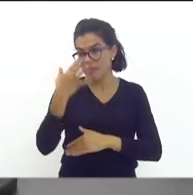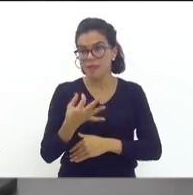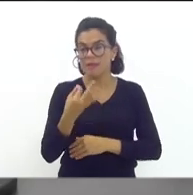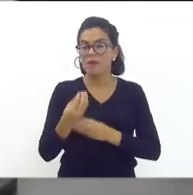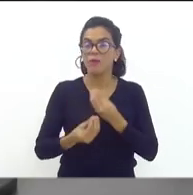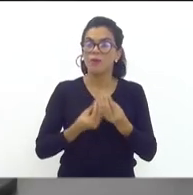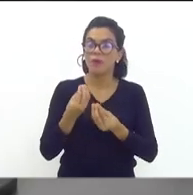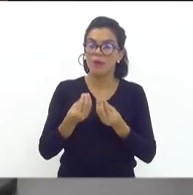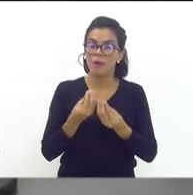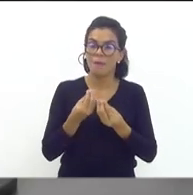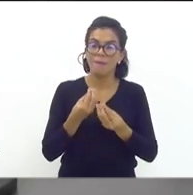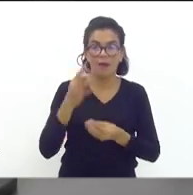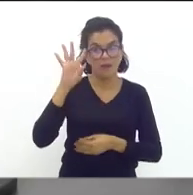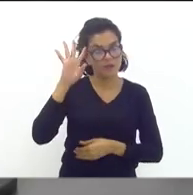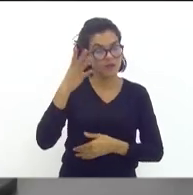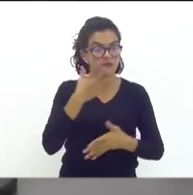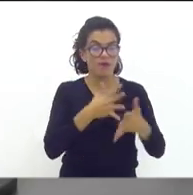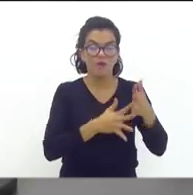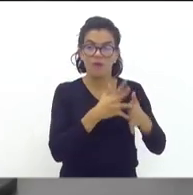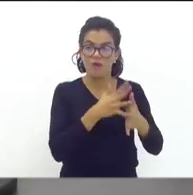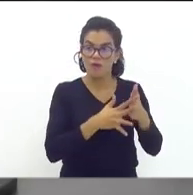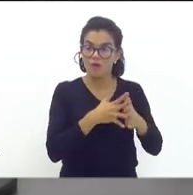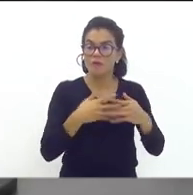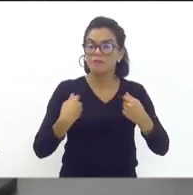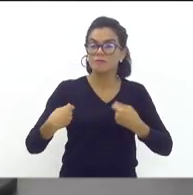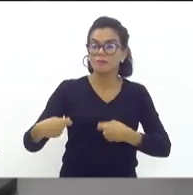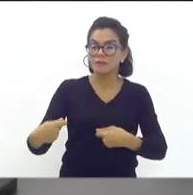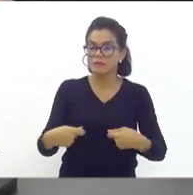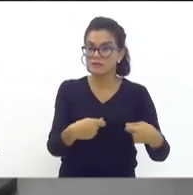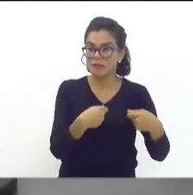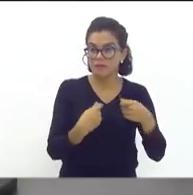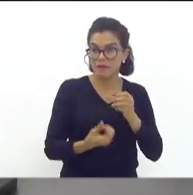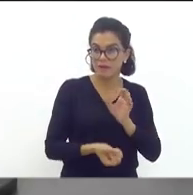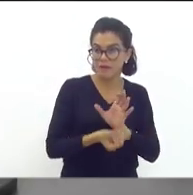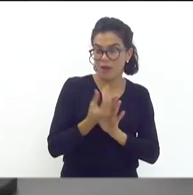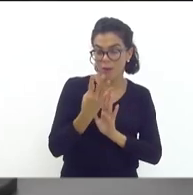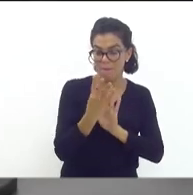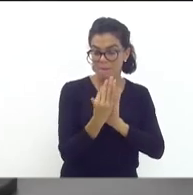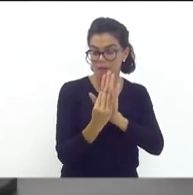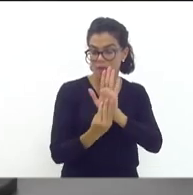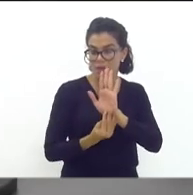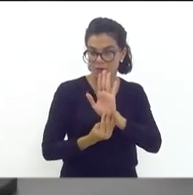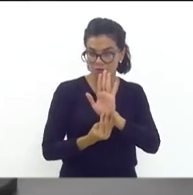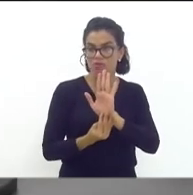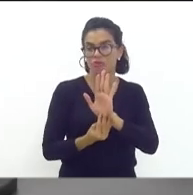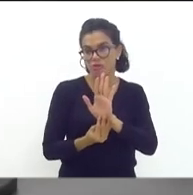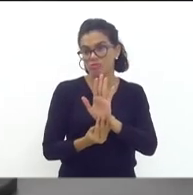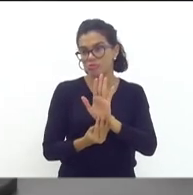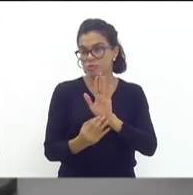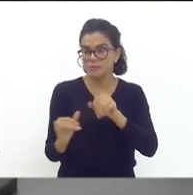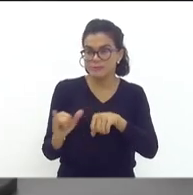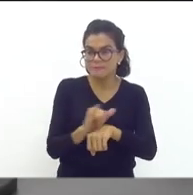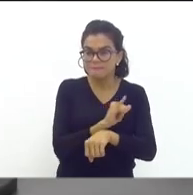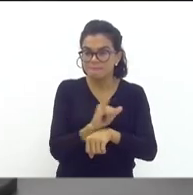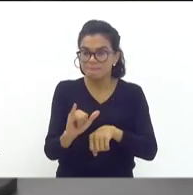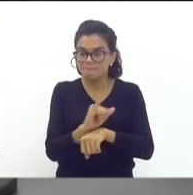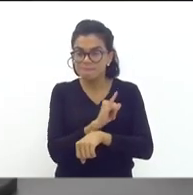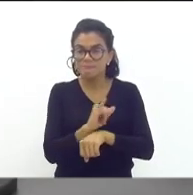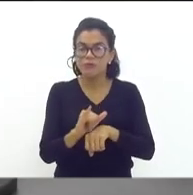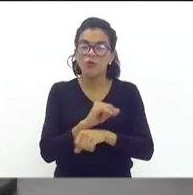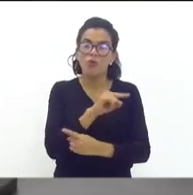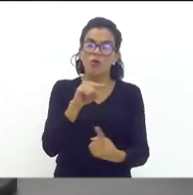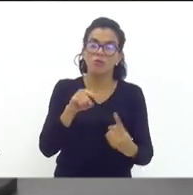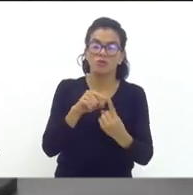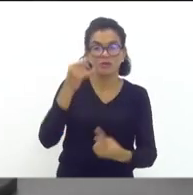para resolver esse conflito havia necessidade de criar uma metodologia para para para que não